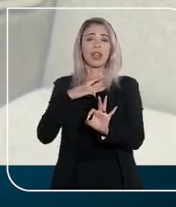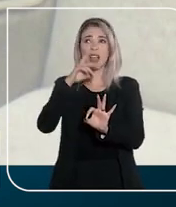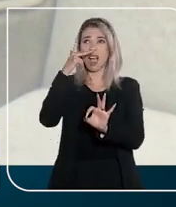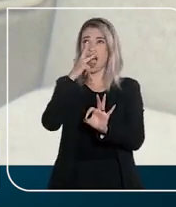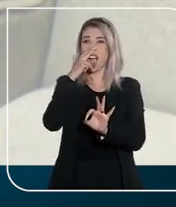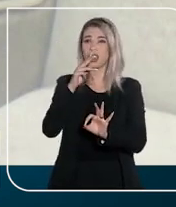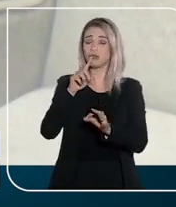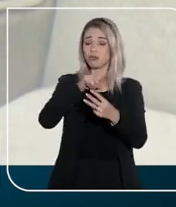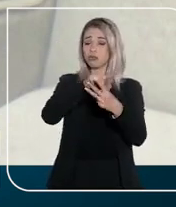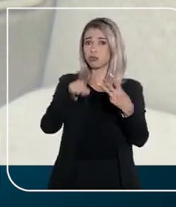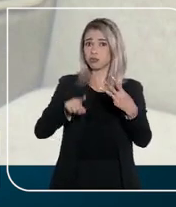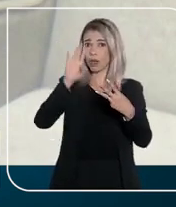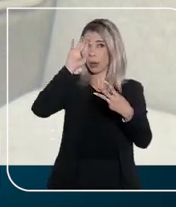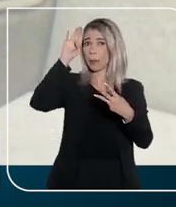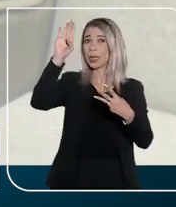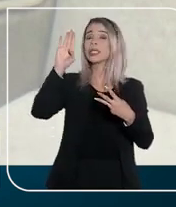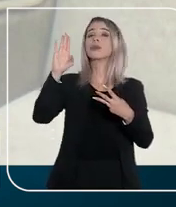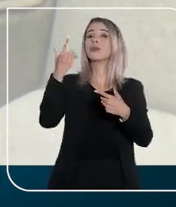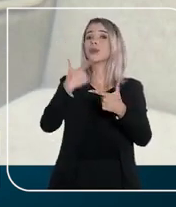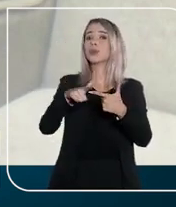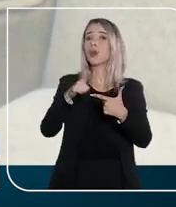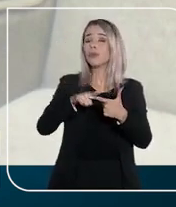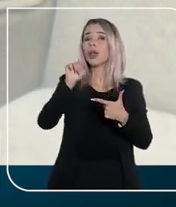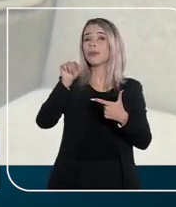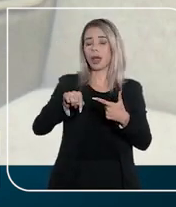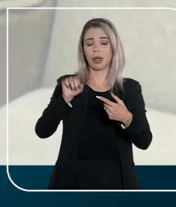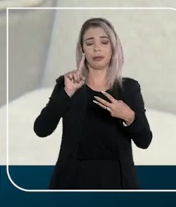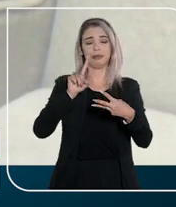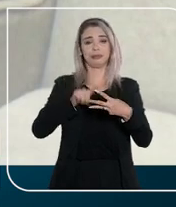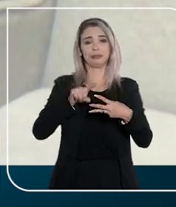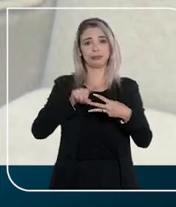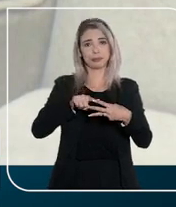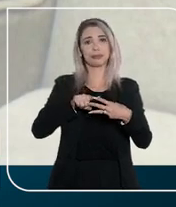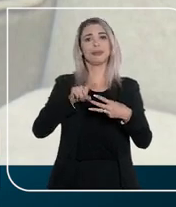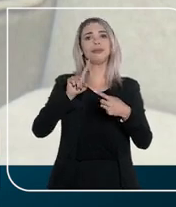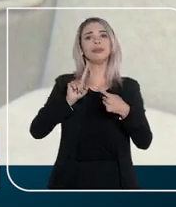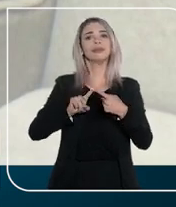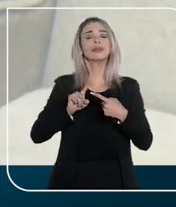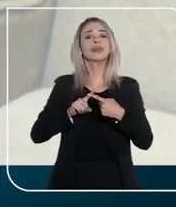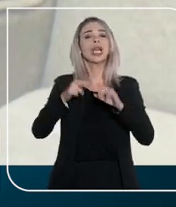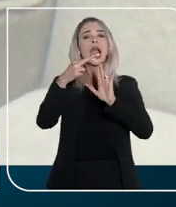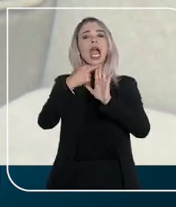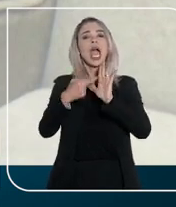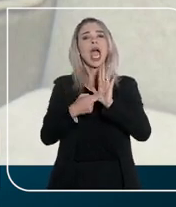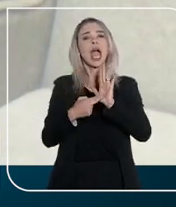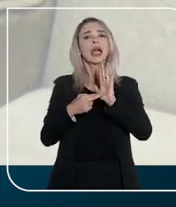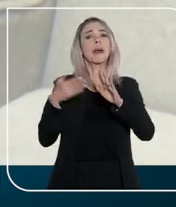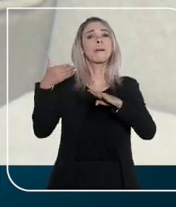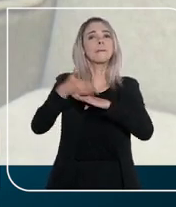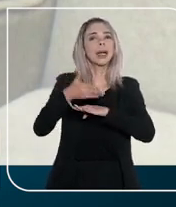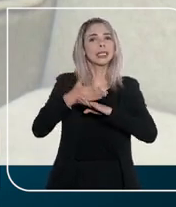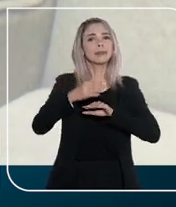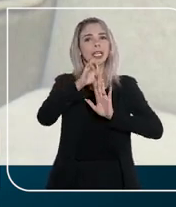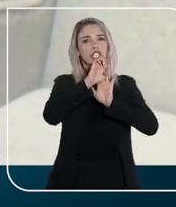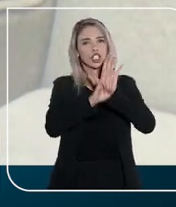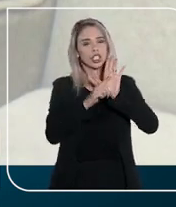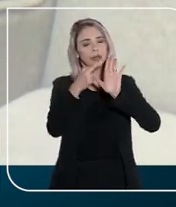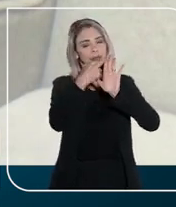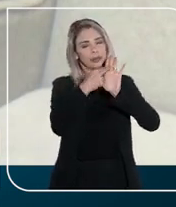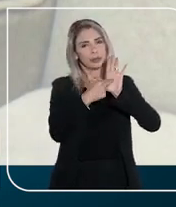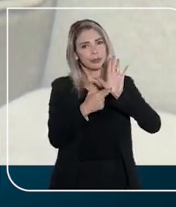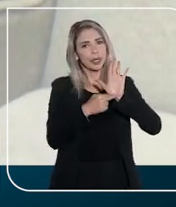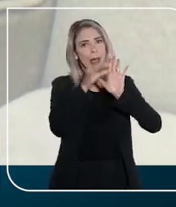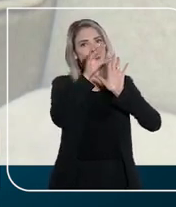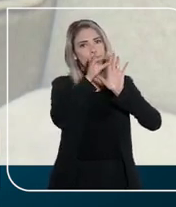áreas são muito questionadas. Primeiro, a definição dos requisitos de participação dos candidatos no edital, né? Sempre há